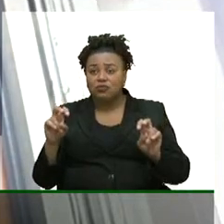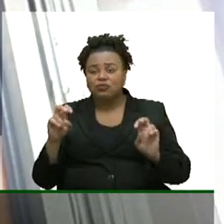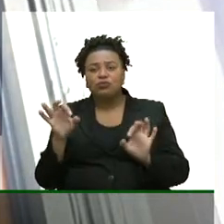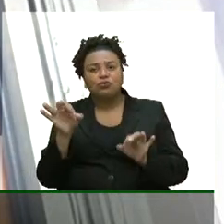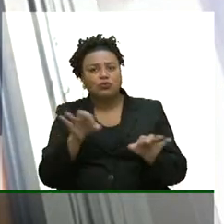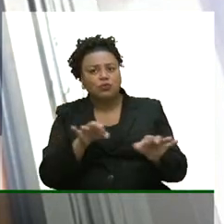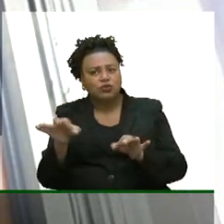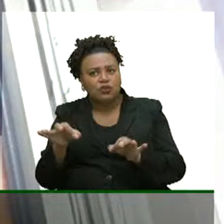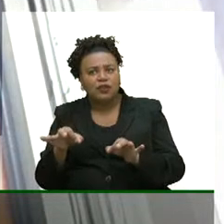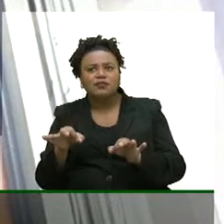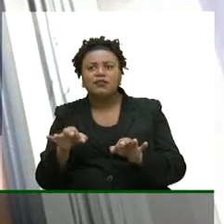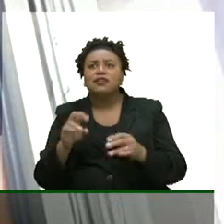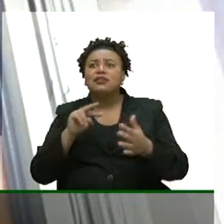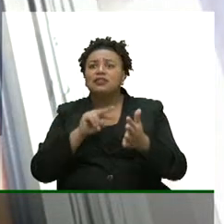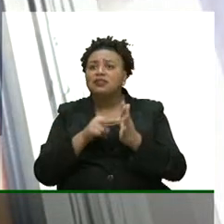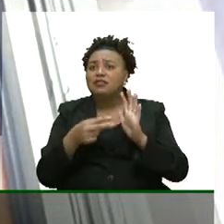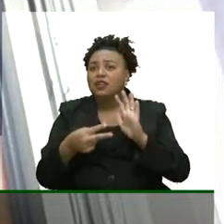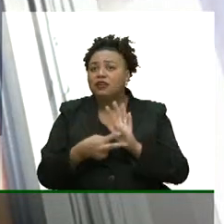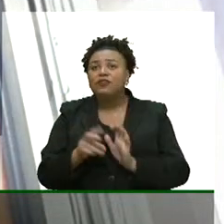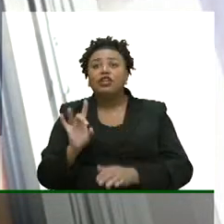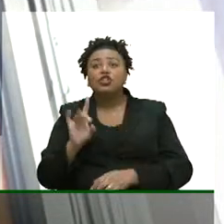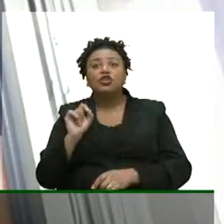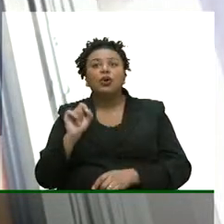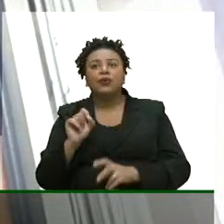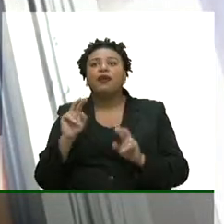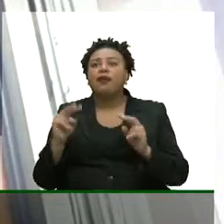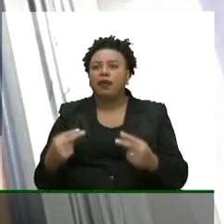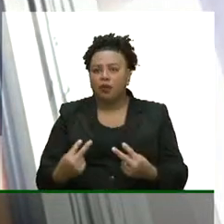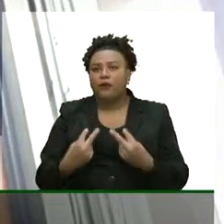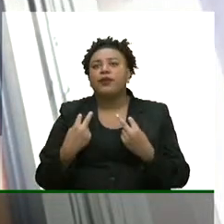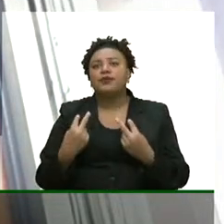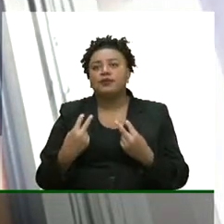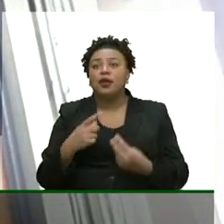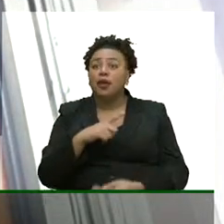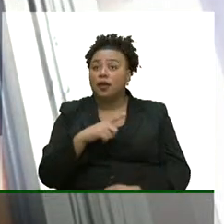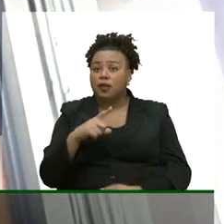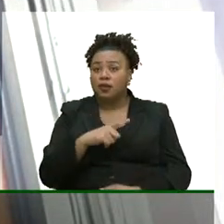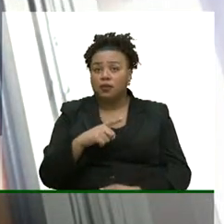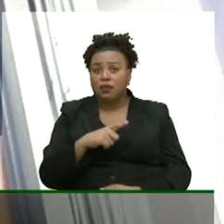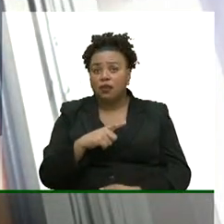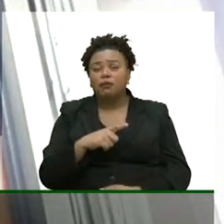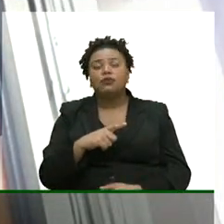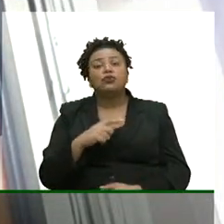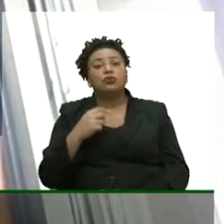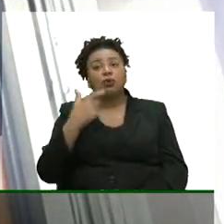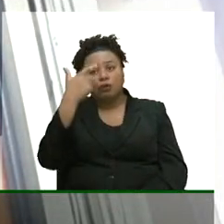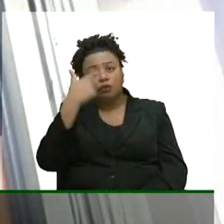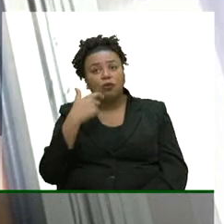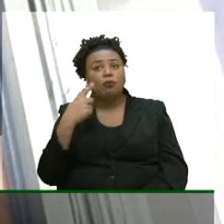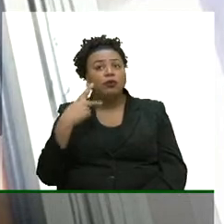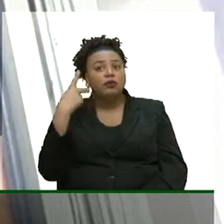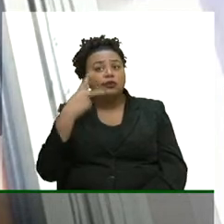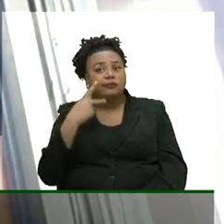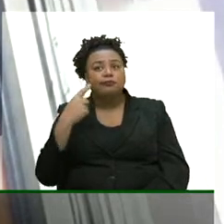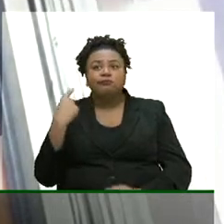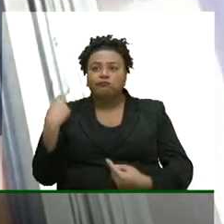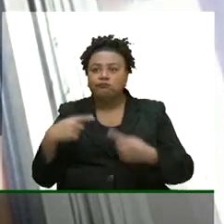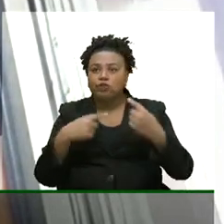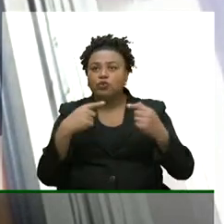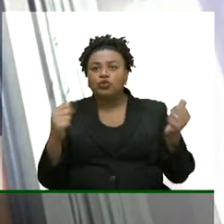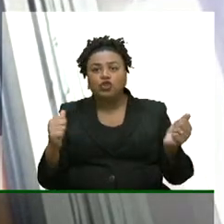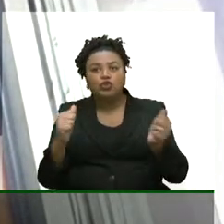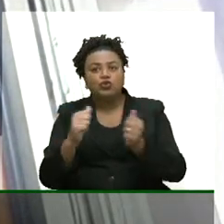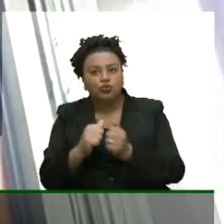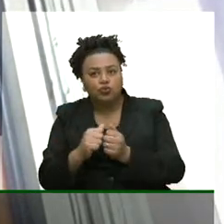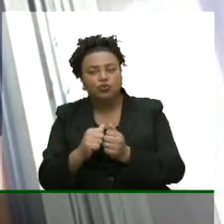projetos significa apenas o reconhecimento de que nós temos como parlamento avançar nessa temática, todos juntos, e